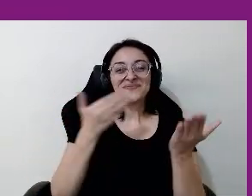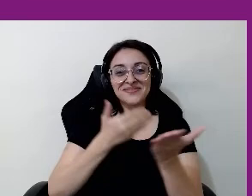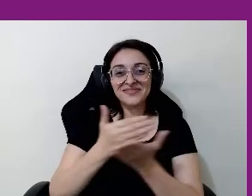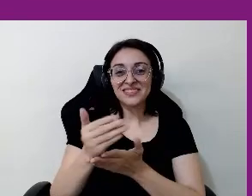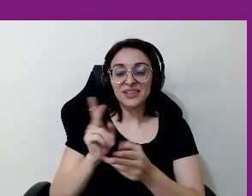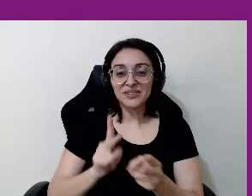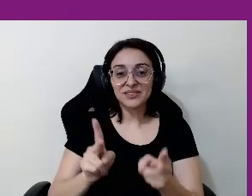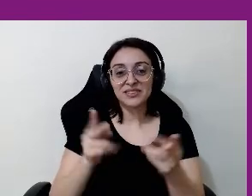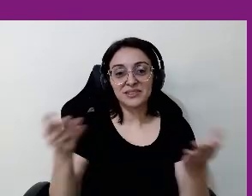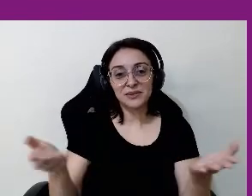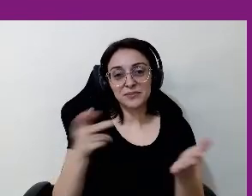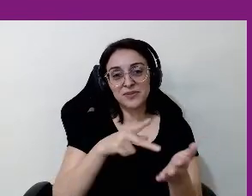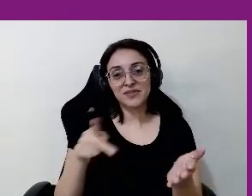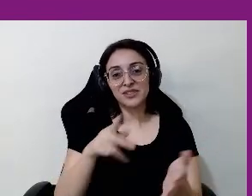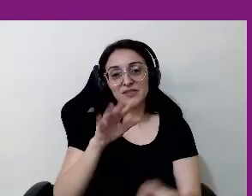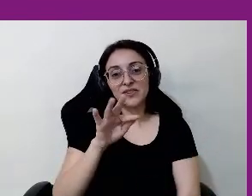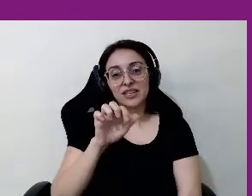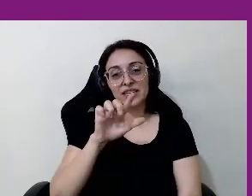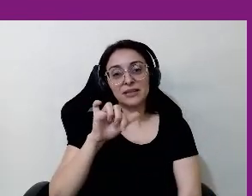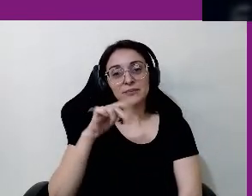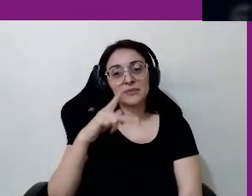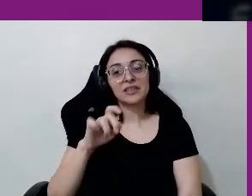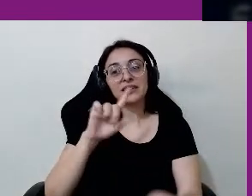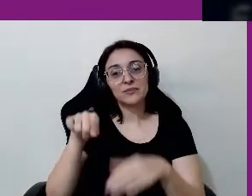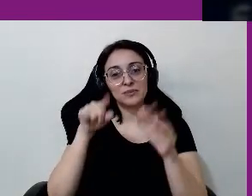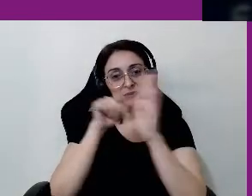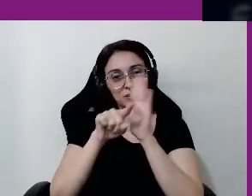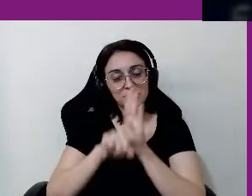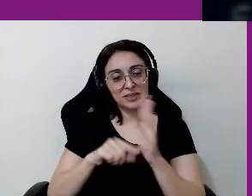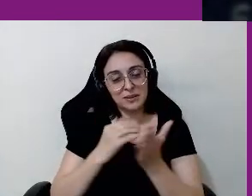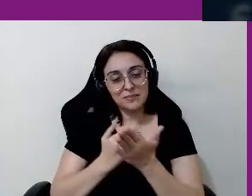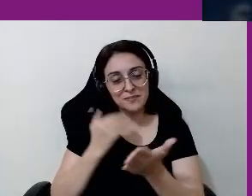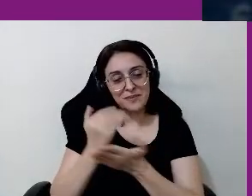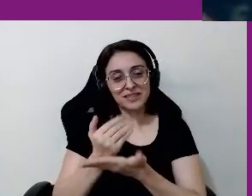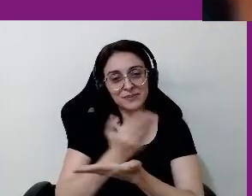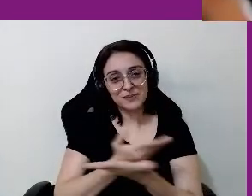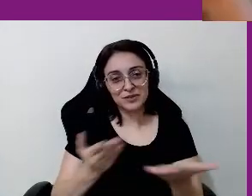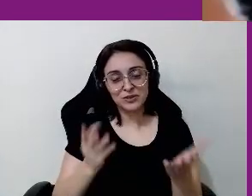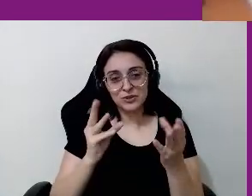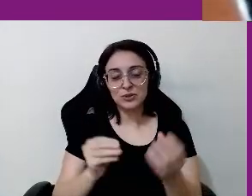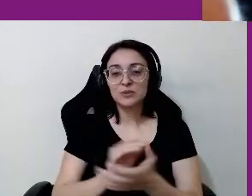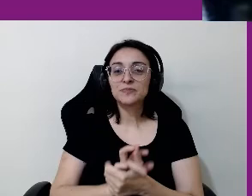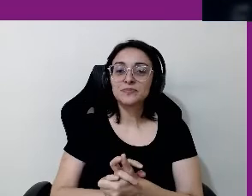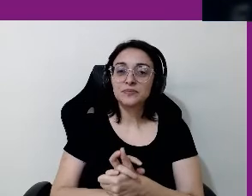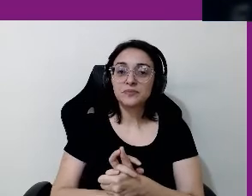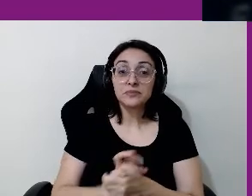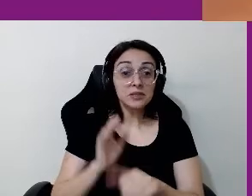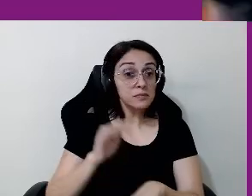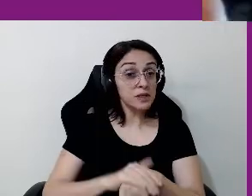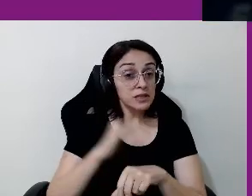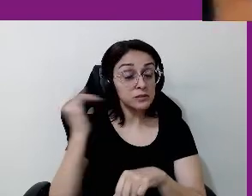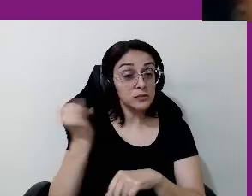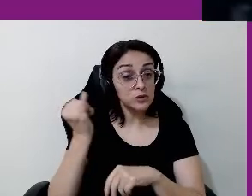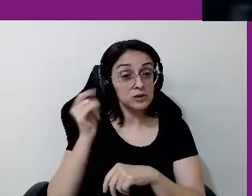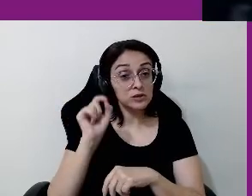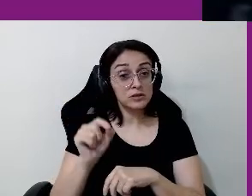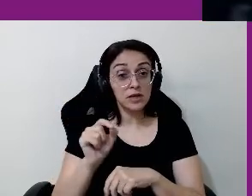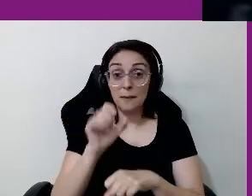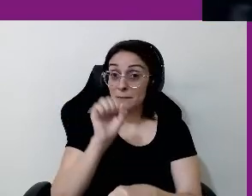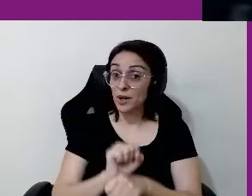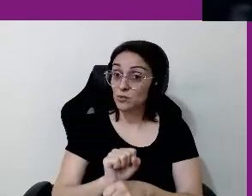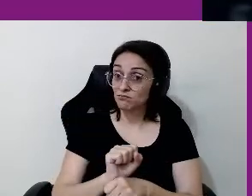a palavra para o professor Felipe, e depois a gente tem mais perguntas para todos, mas o que é mais importante é que nada